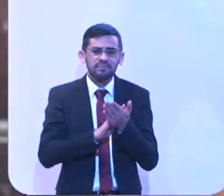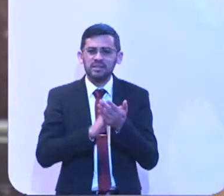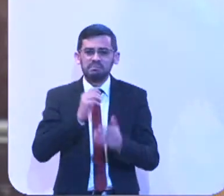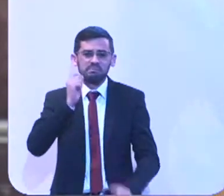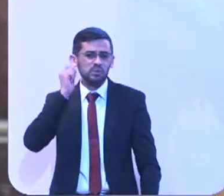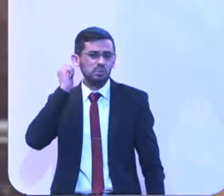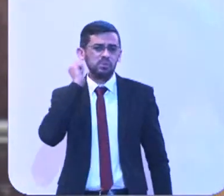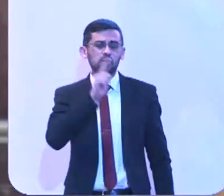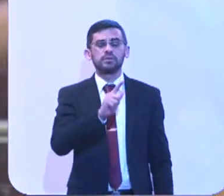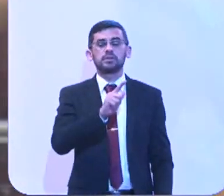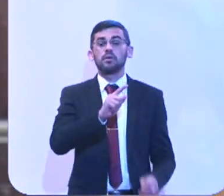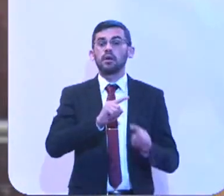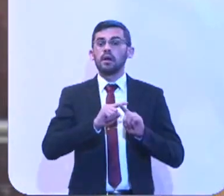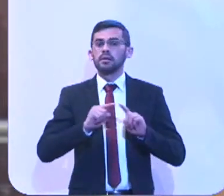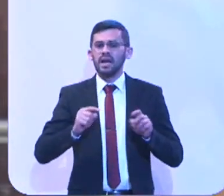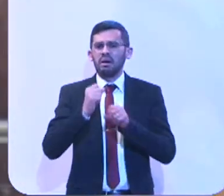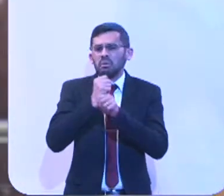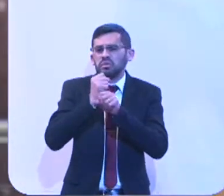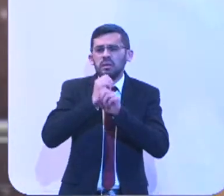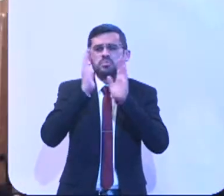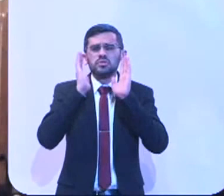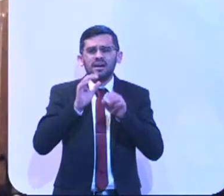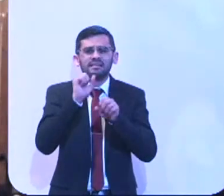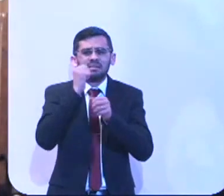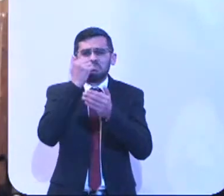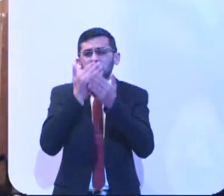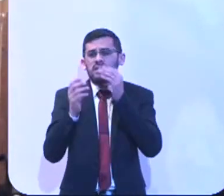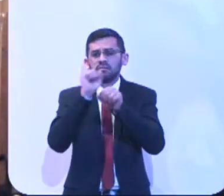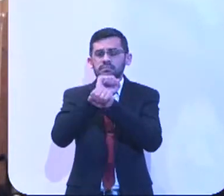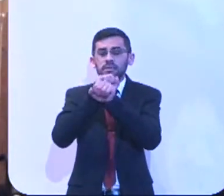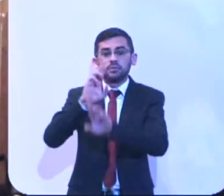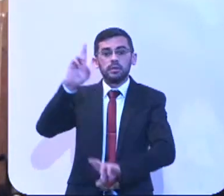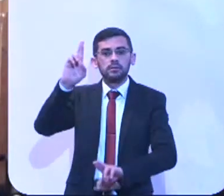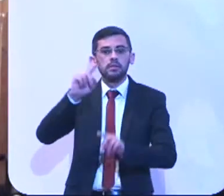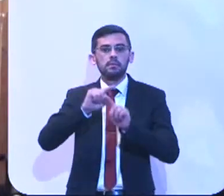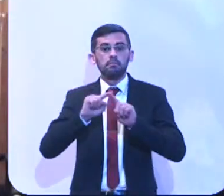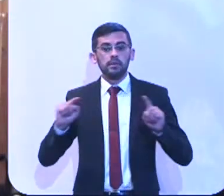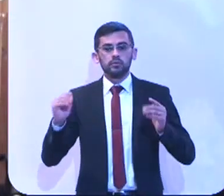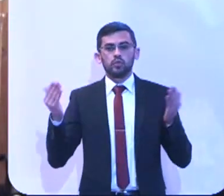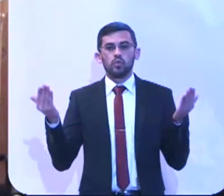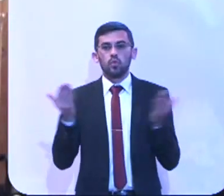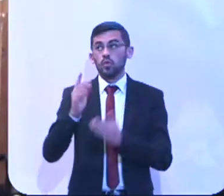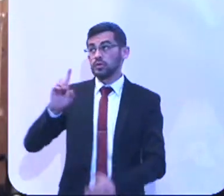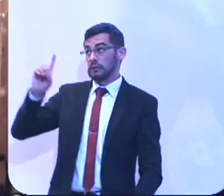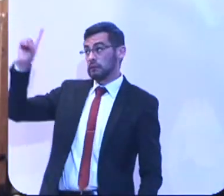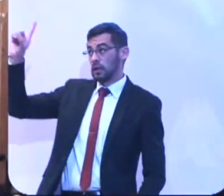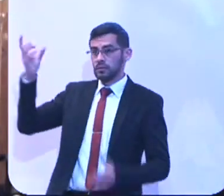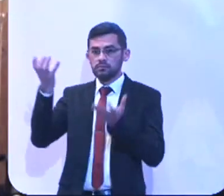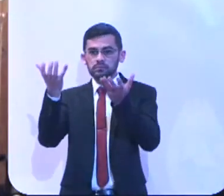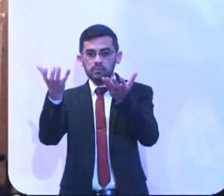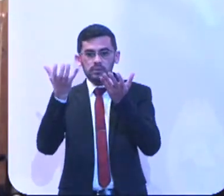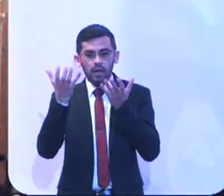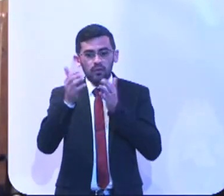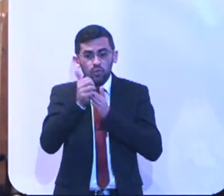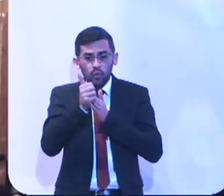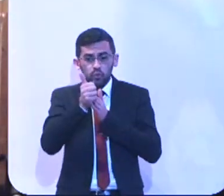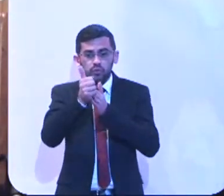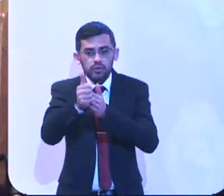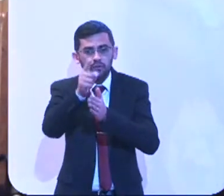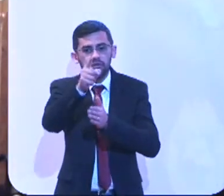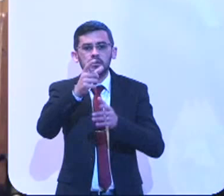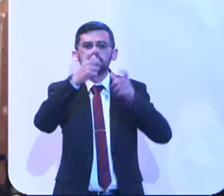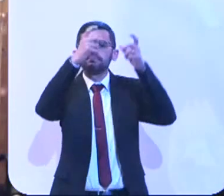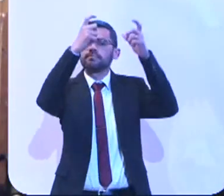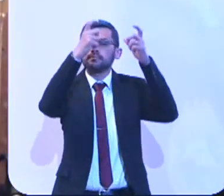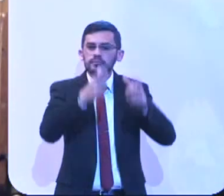como mais. O tempo levou embora a esperança. Mas hoje Deus quer te levar a este lugar. O lugar das